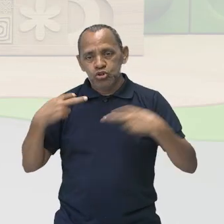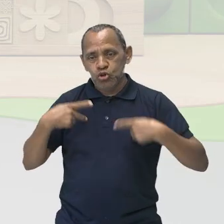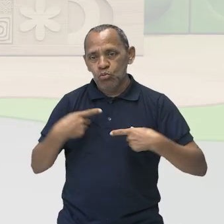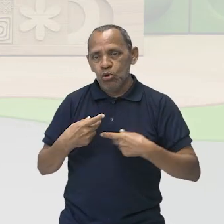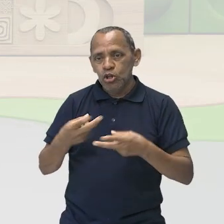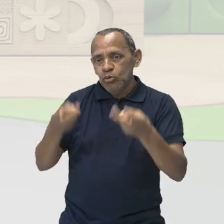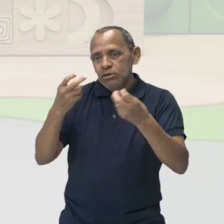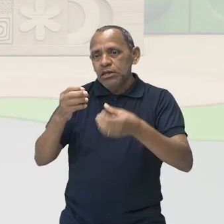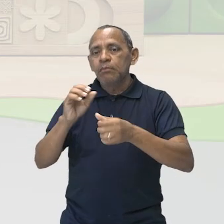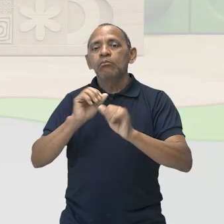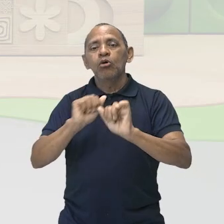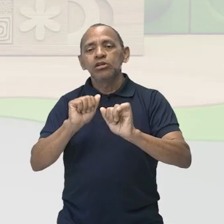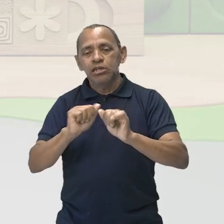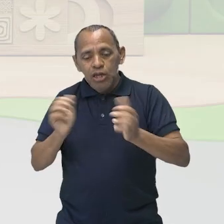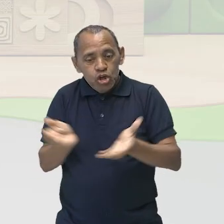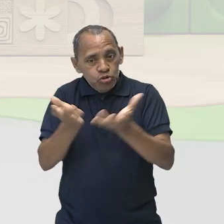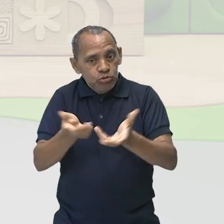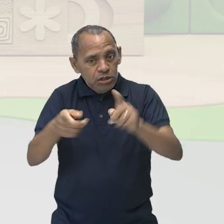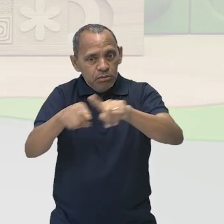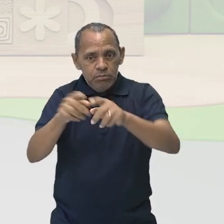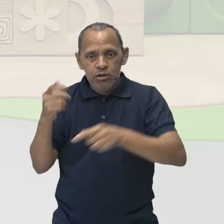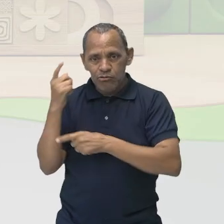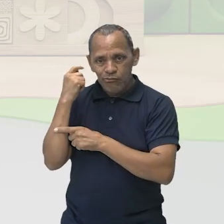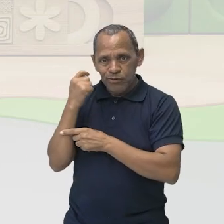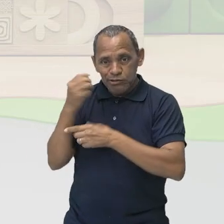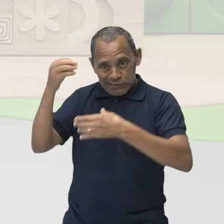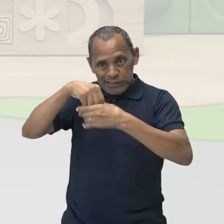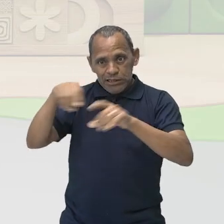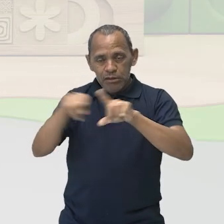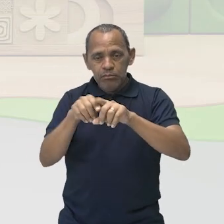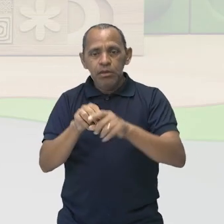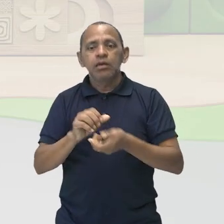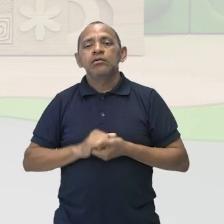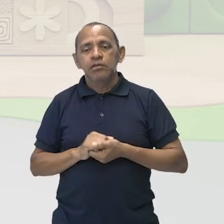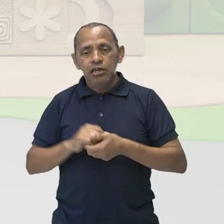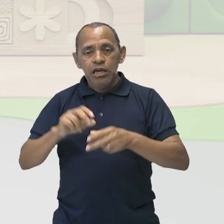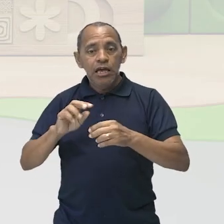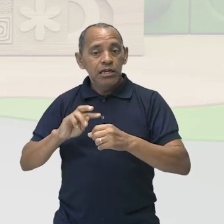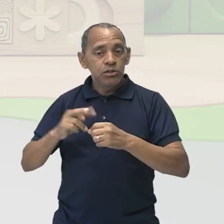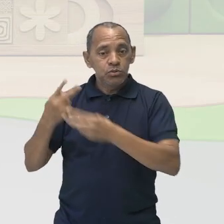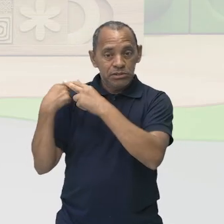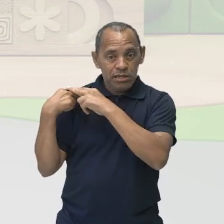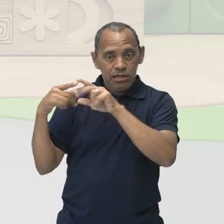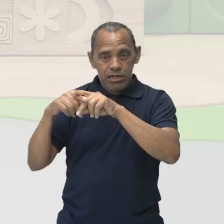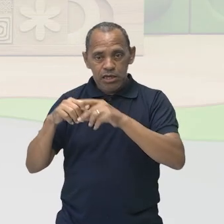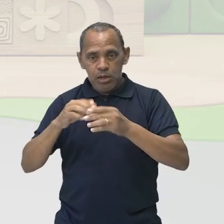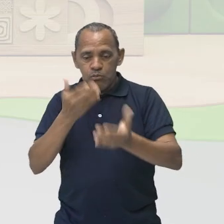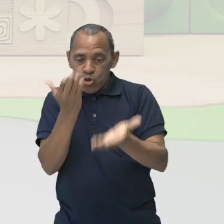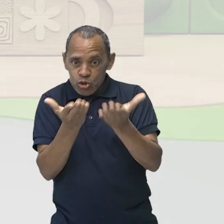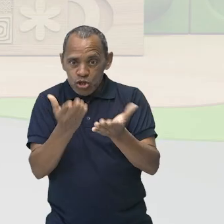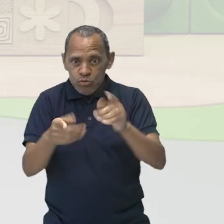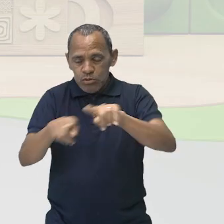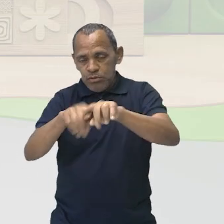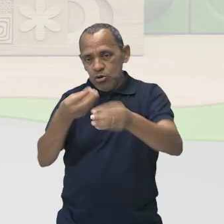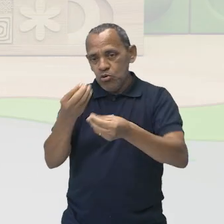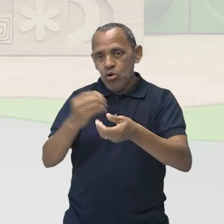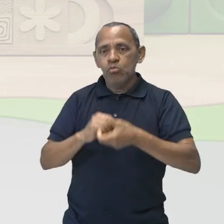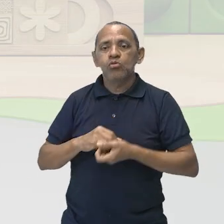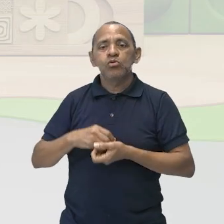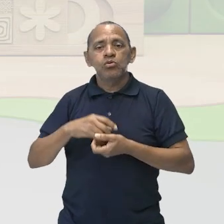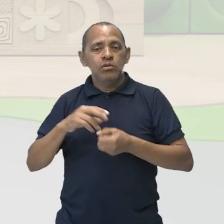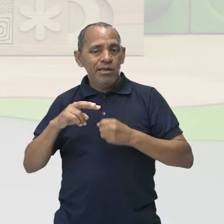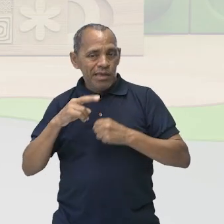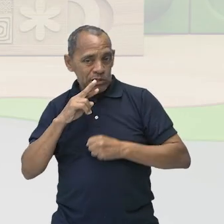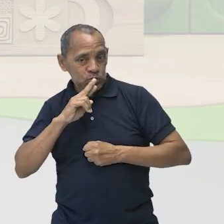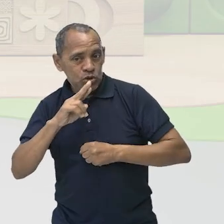sistema do ouvido interno, responsável pelo equilíbrio, de forma anormal, causando então essas respostas fisiológicas